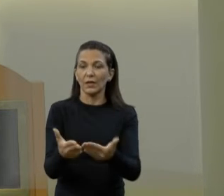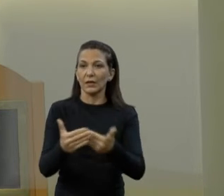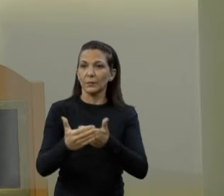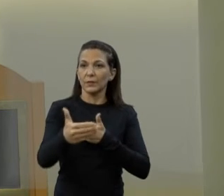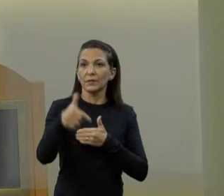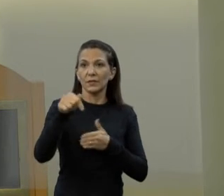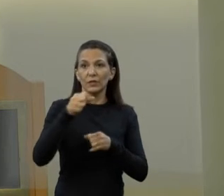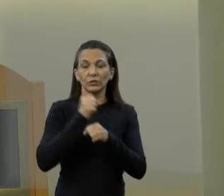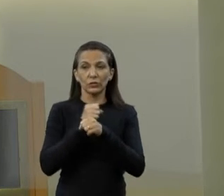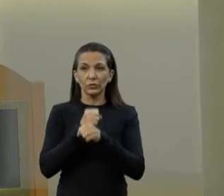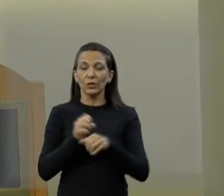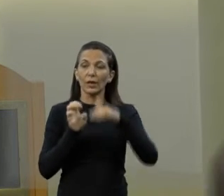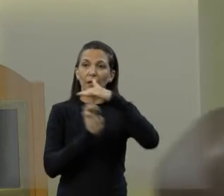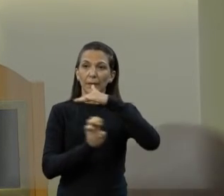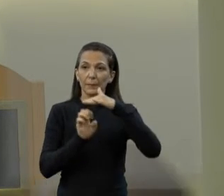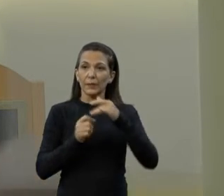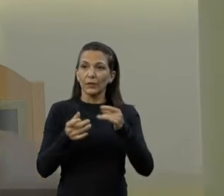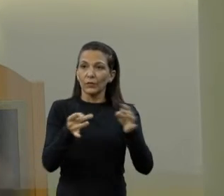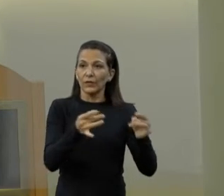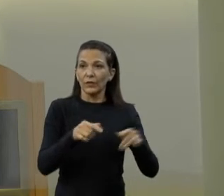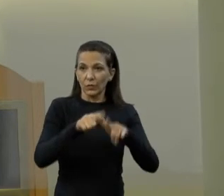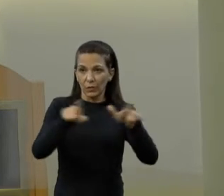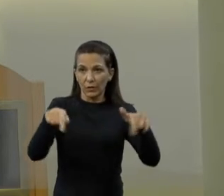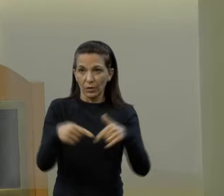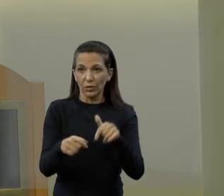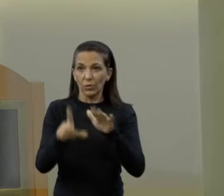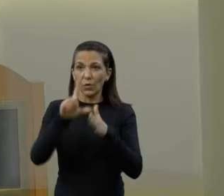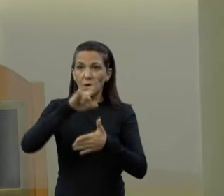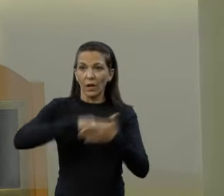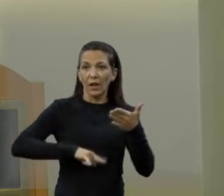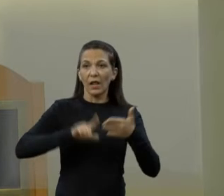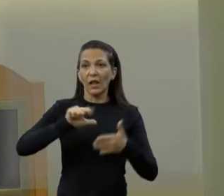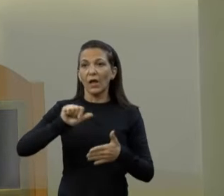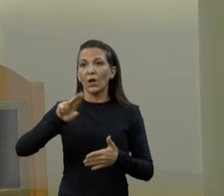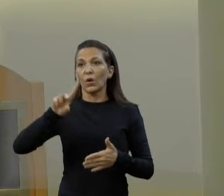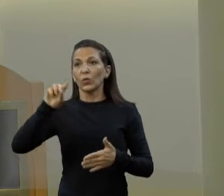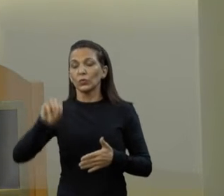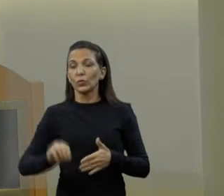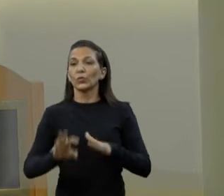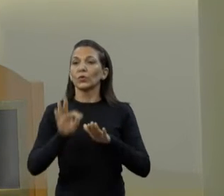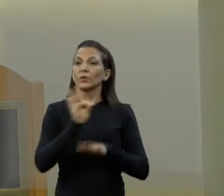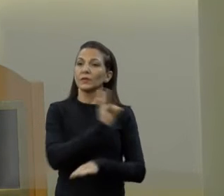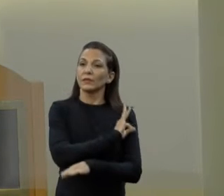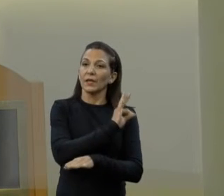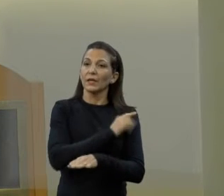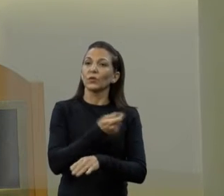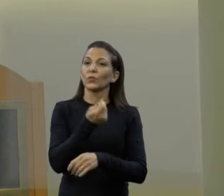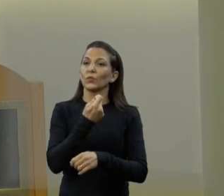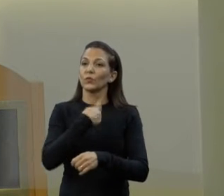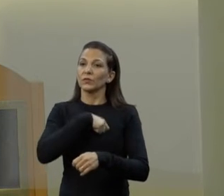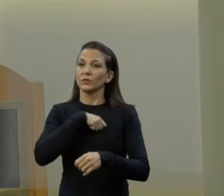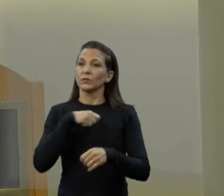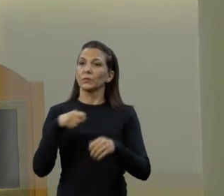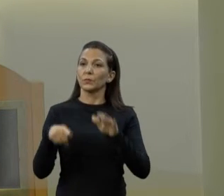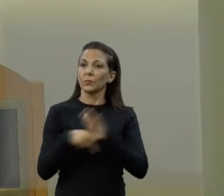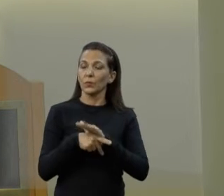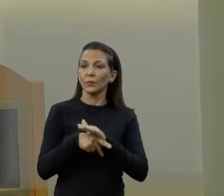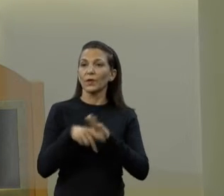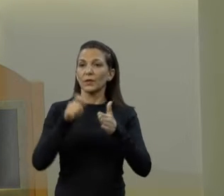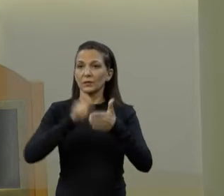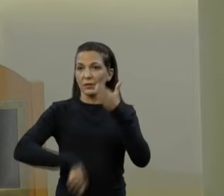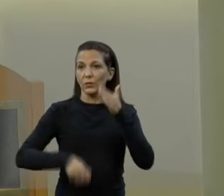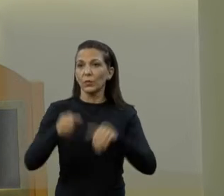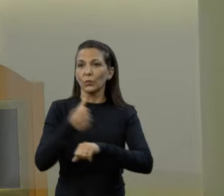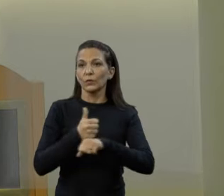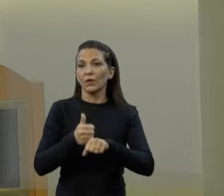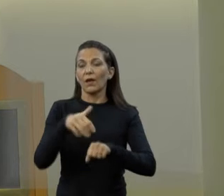palavra primeira da empresa loteadora deve apresentar laudo técnico a órgão Municipal fiscalizar dor.na Assinado por profissional